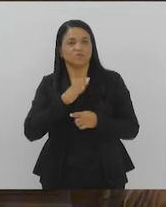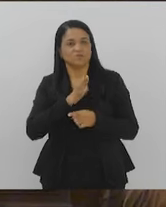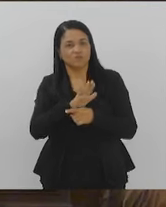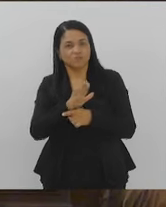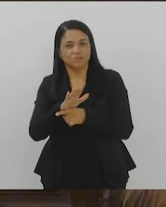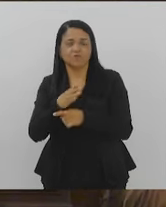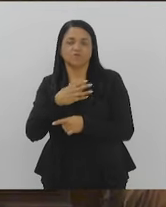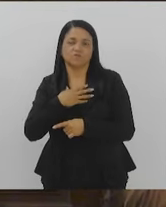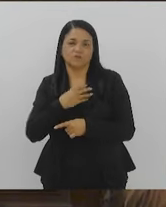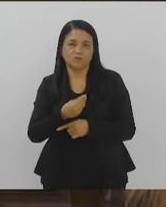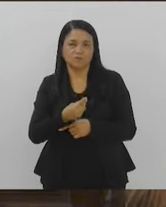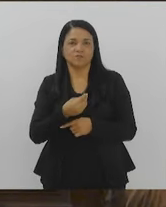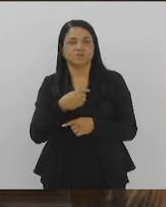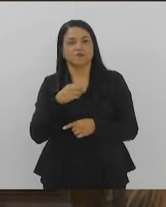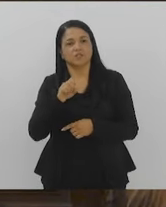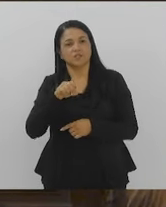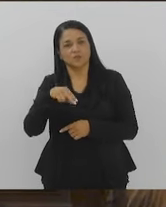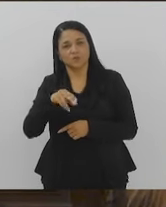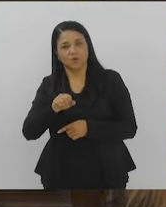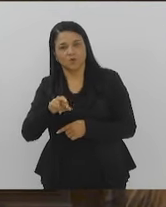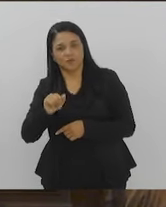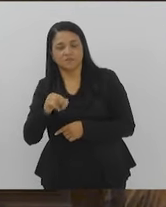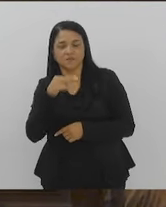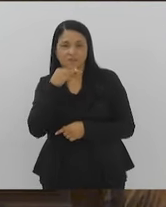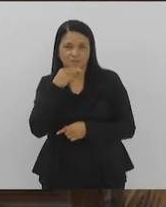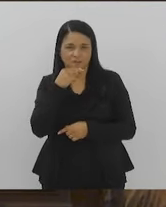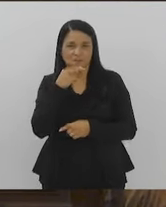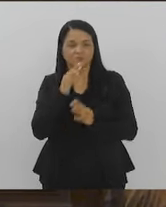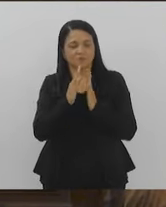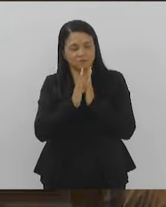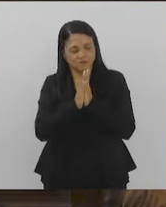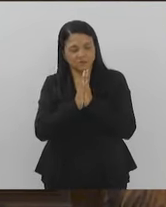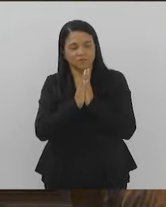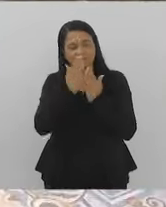netos, nas vossas orações. Muito obrigada.